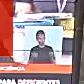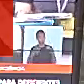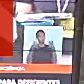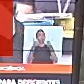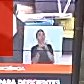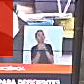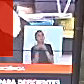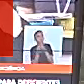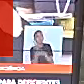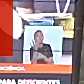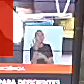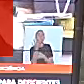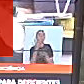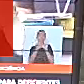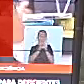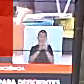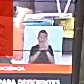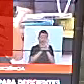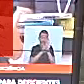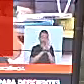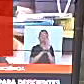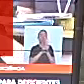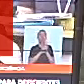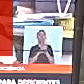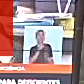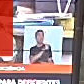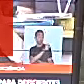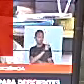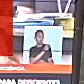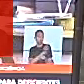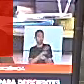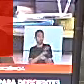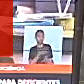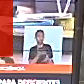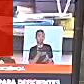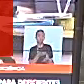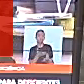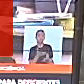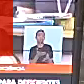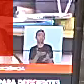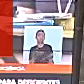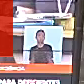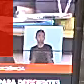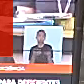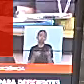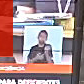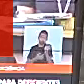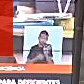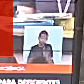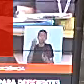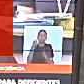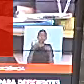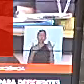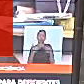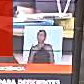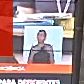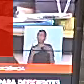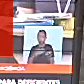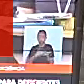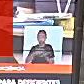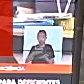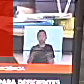criarmos meios de fiscalizar. Isso aqui é uma primeira conversa, eu acho muito importante esse debate. Quero passar a palavra